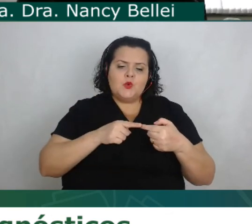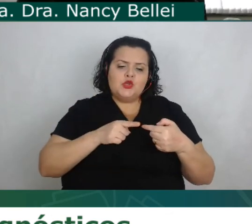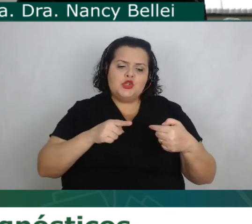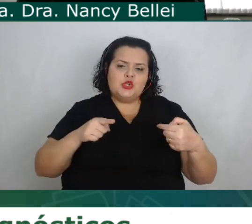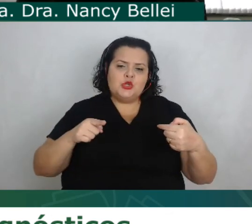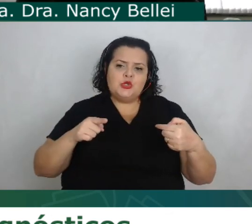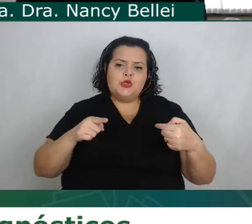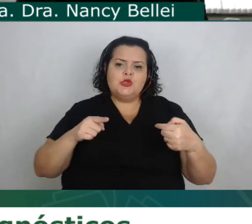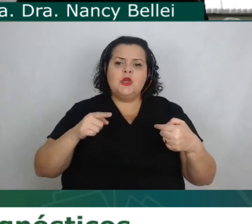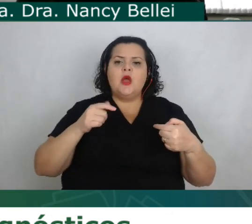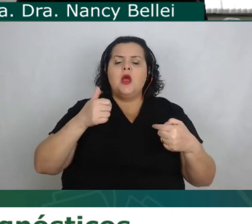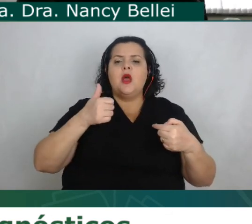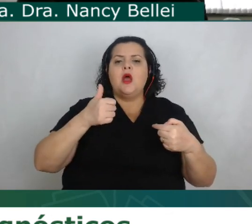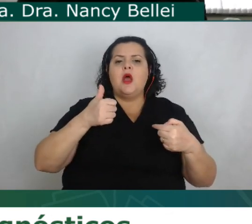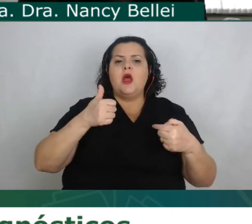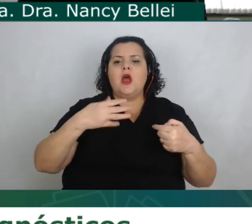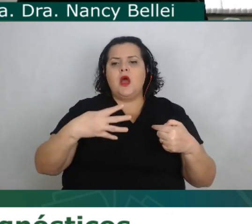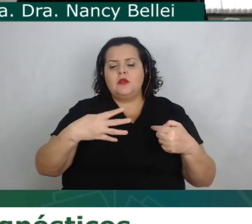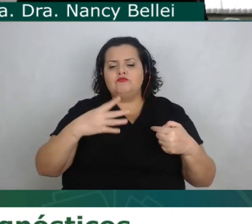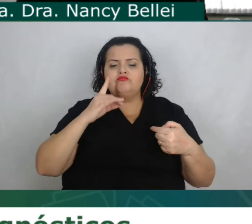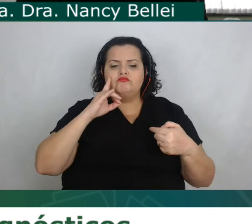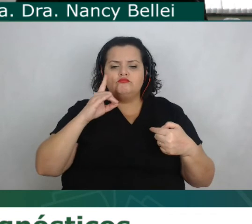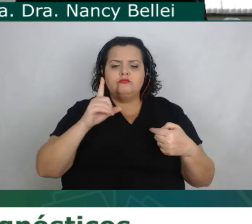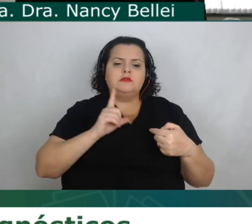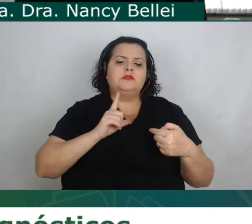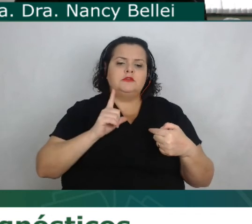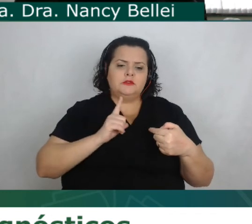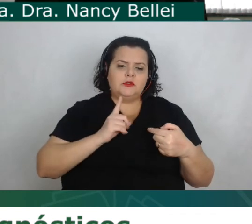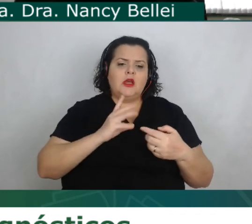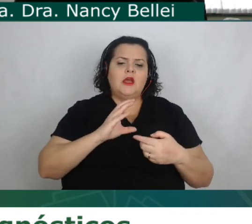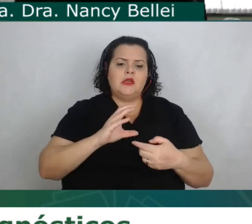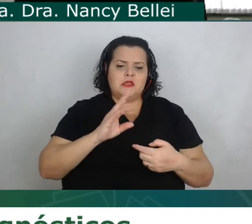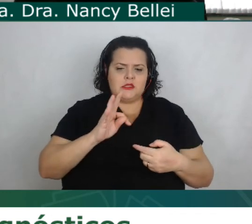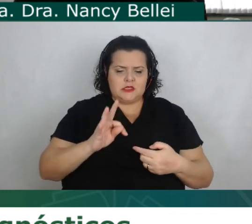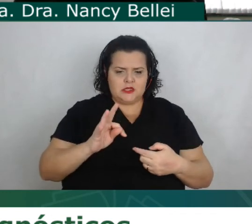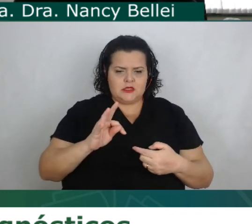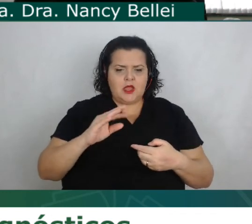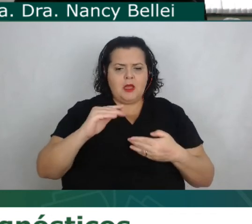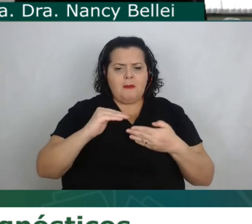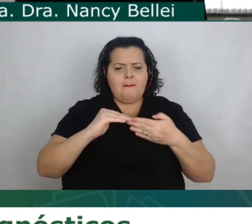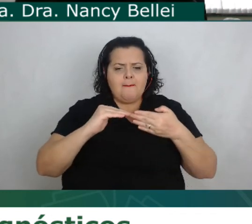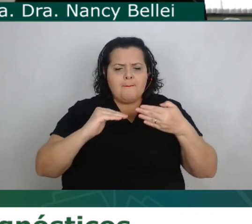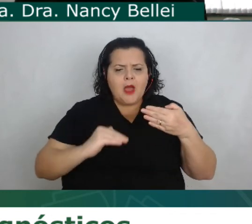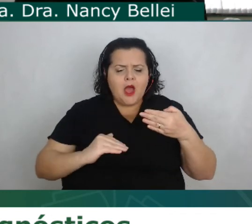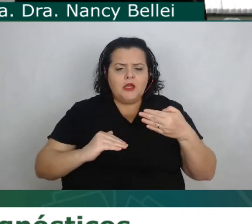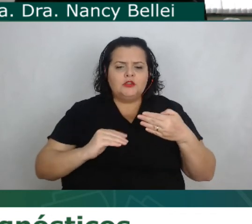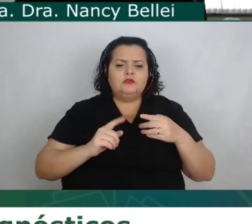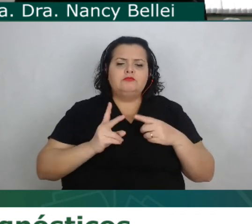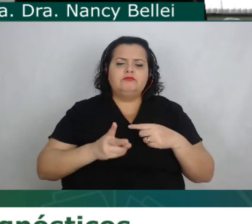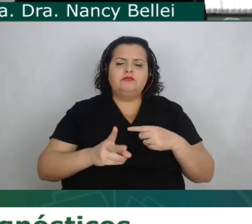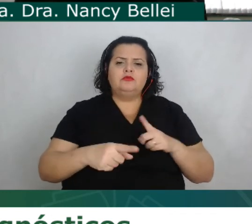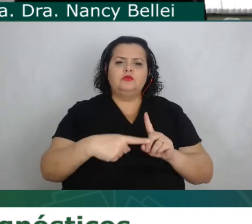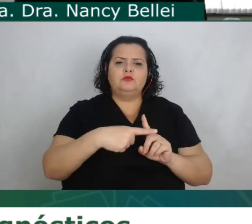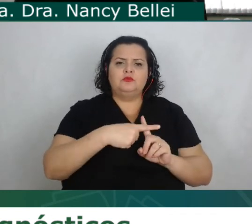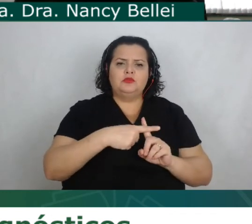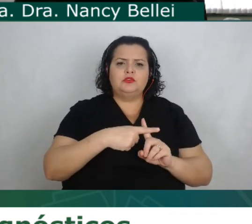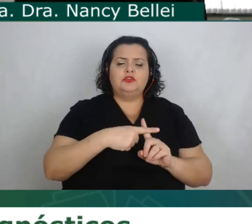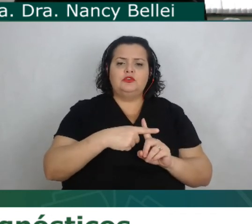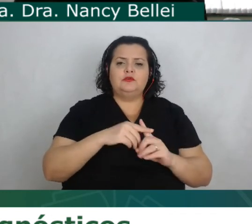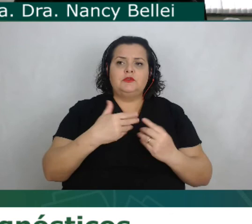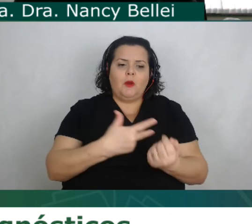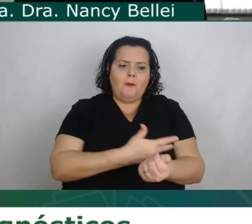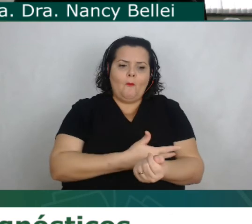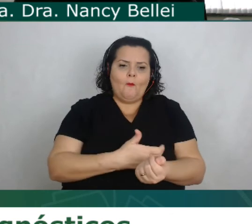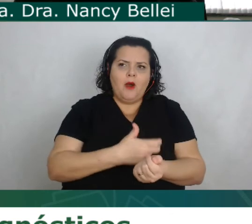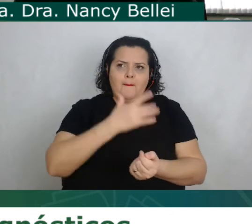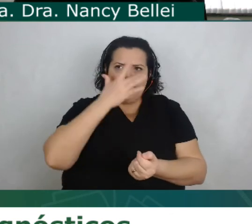bem baixinho, ainda continuam positivos, a gente tem visto isso muito em profissionais de saúde, e qual é o potencial disso